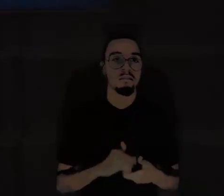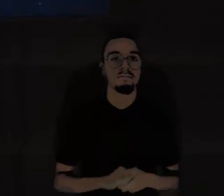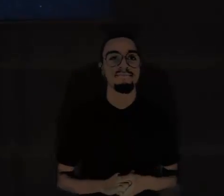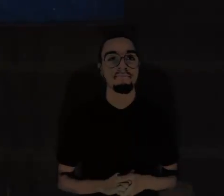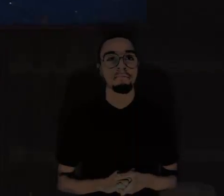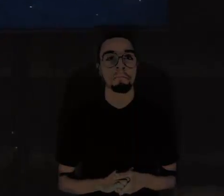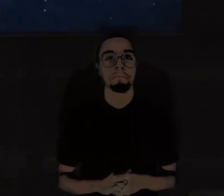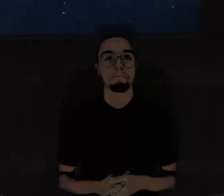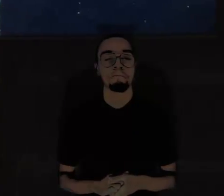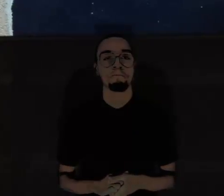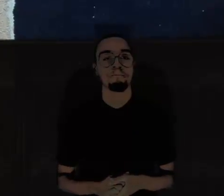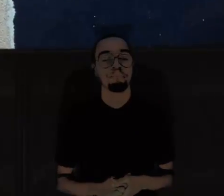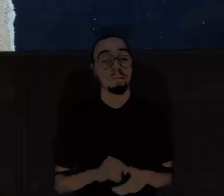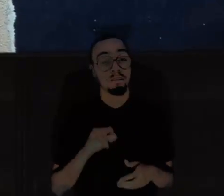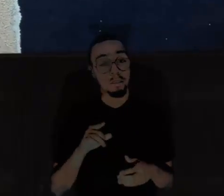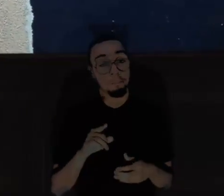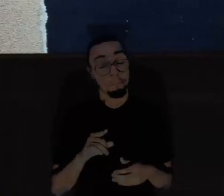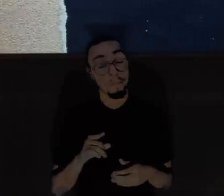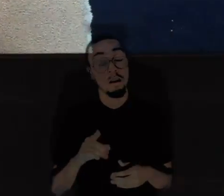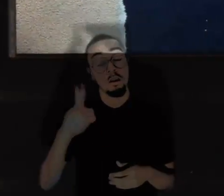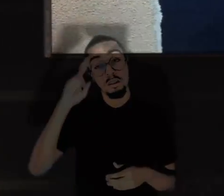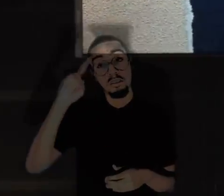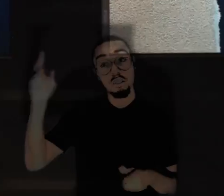O Senhor Jesus está aqui.